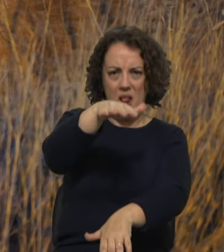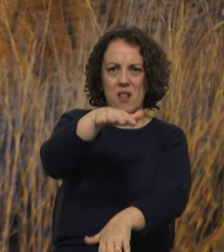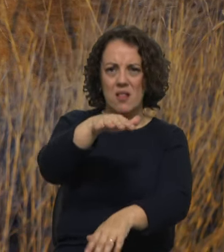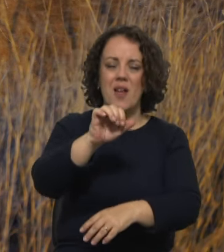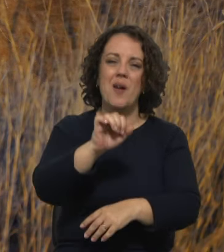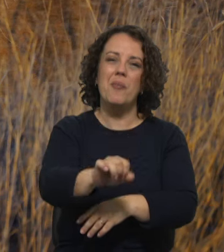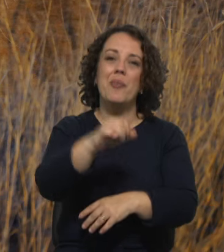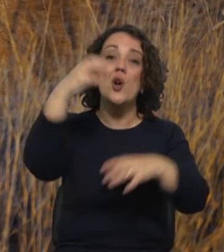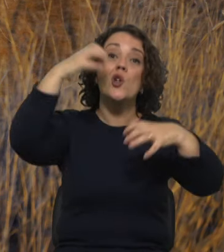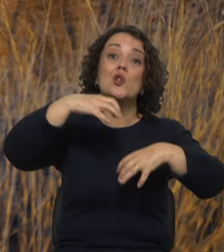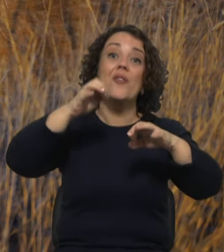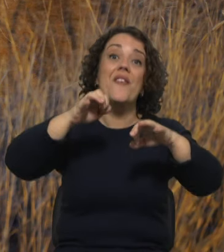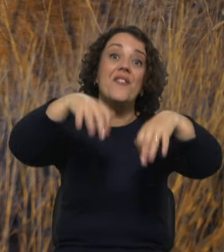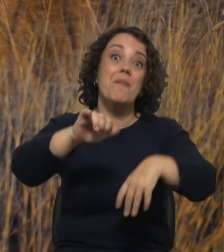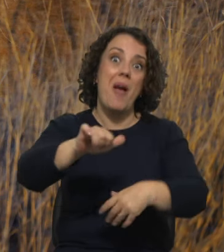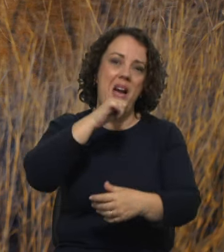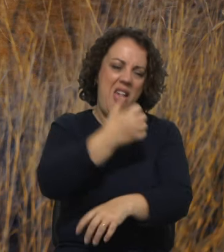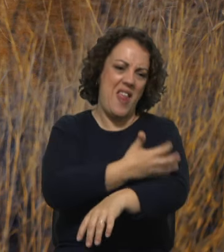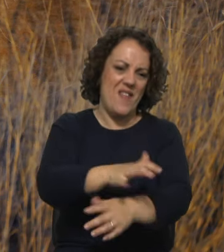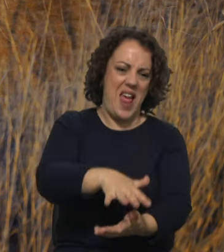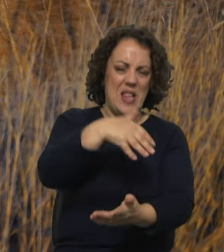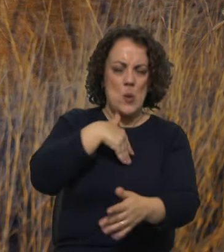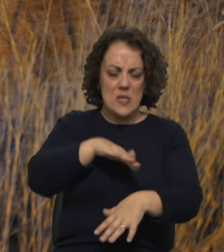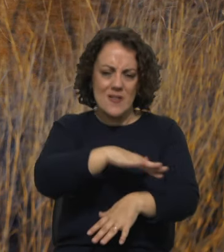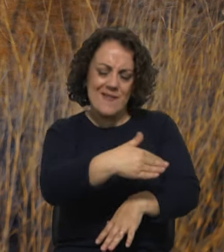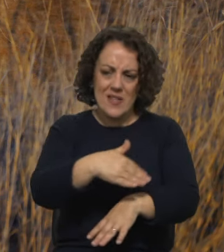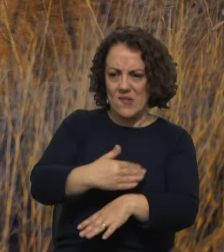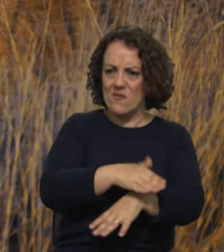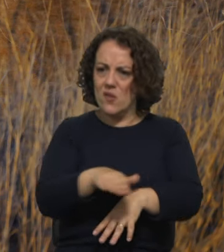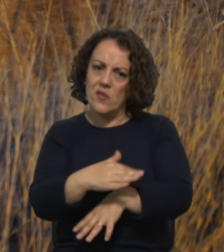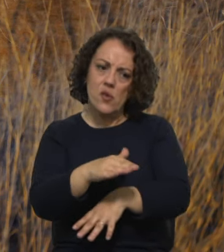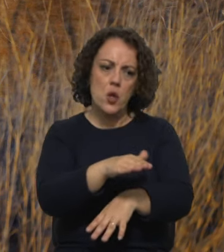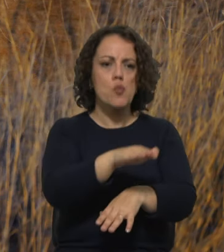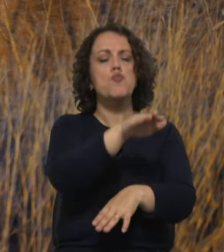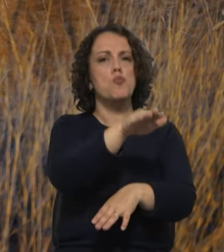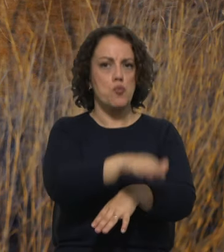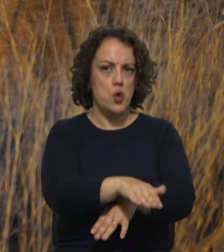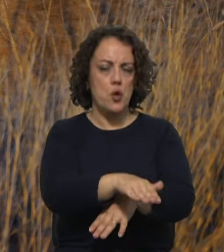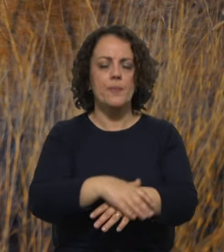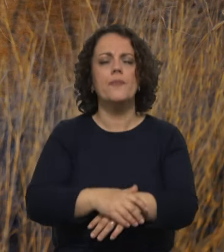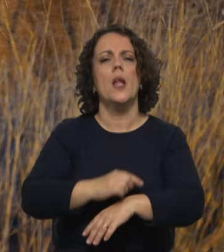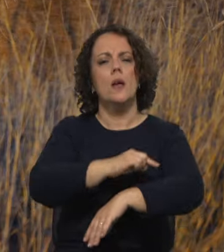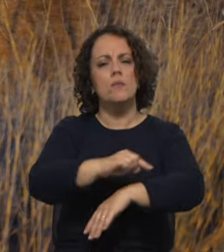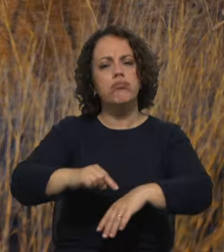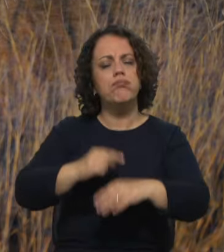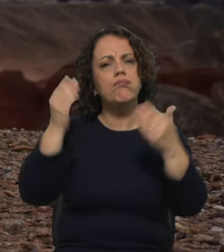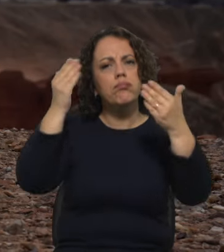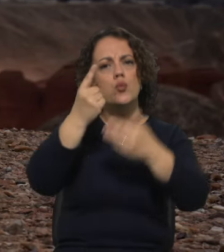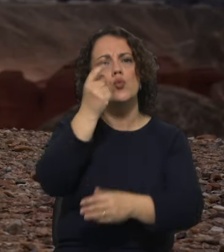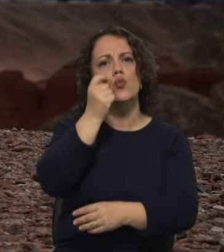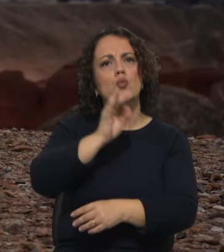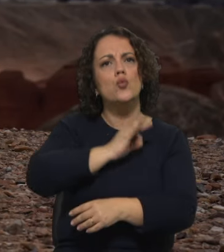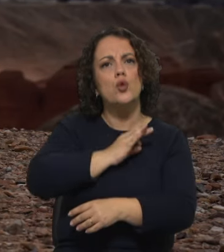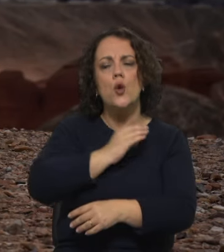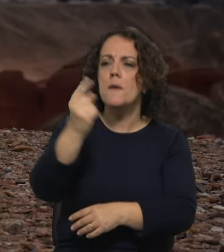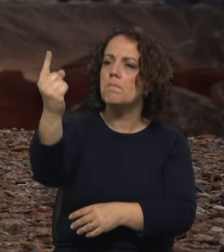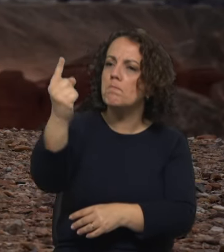do tempo das chuvas e e ali ficamos passado um bocadinho já à noite aproximou-se um senhor que nos vinha dar as